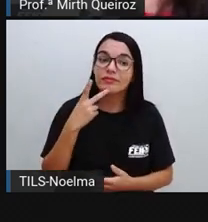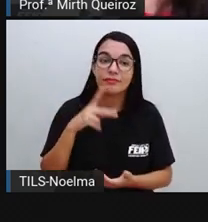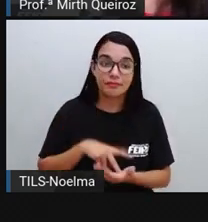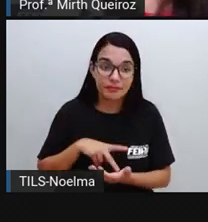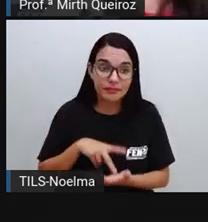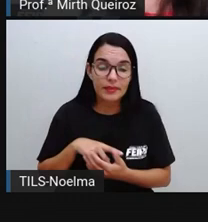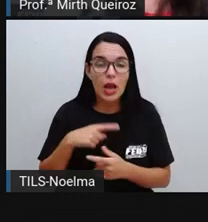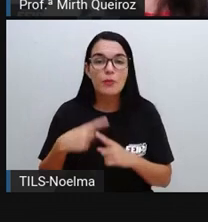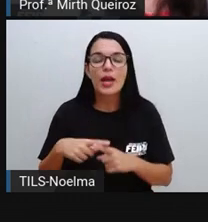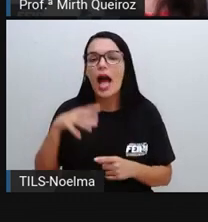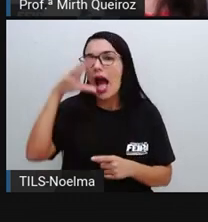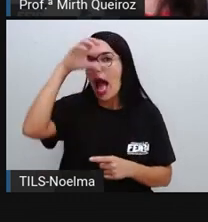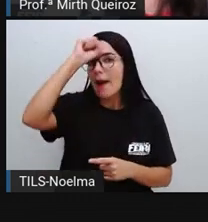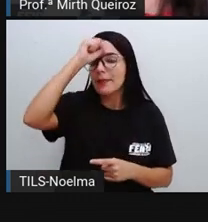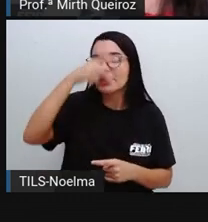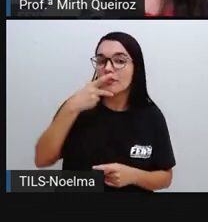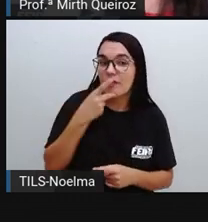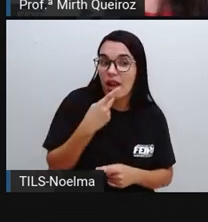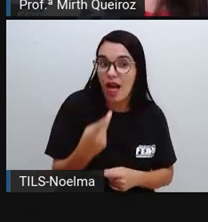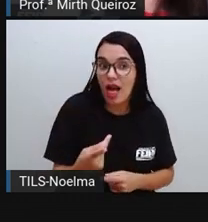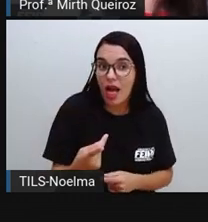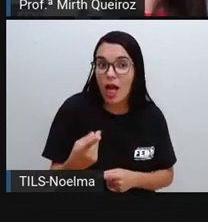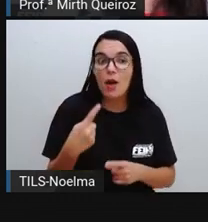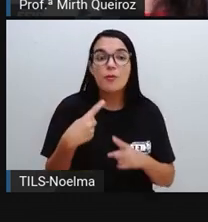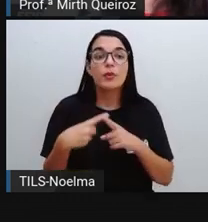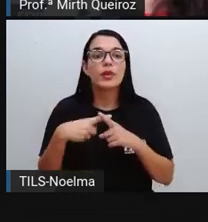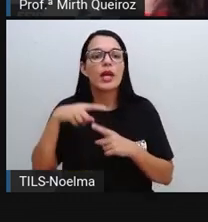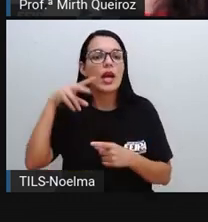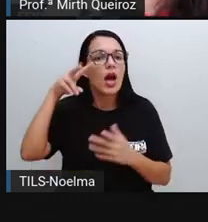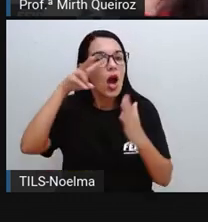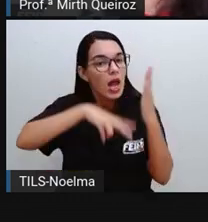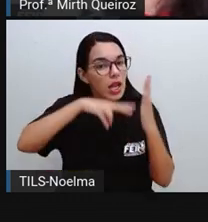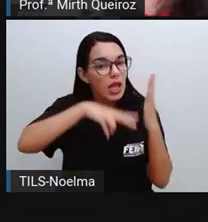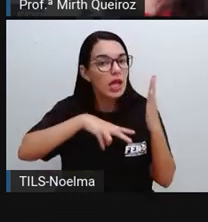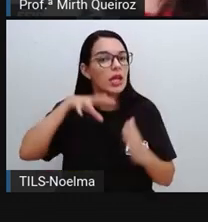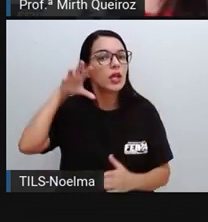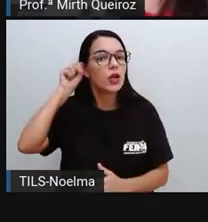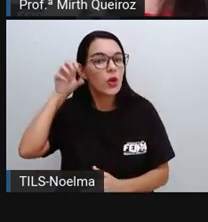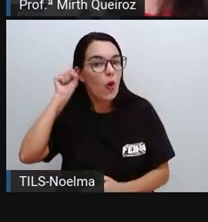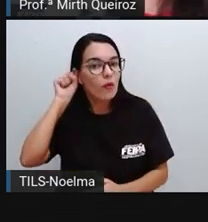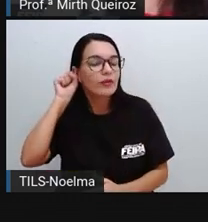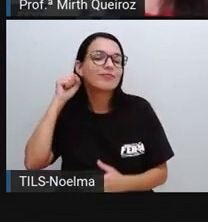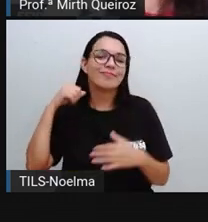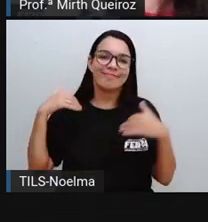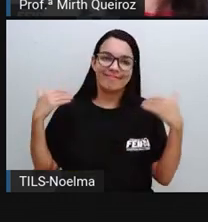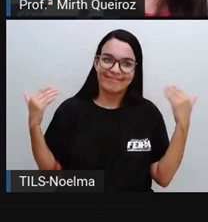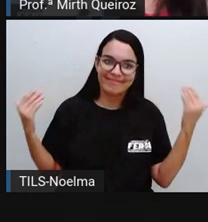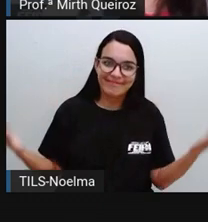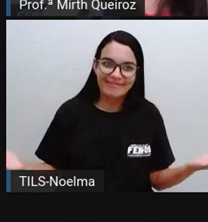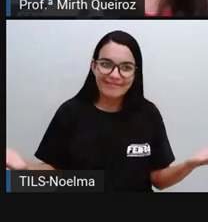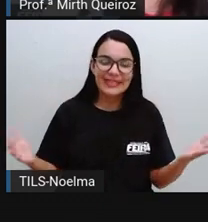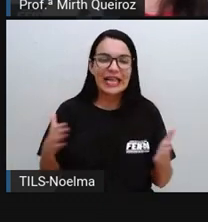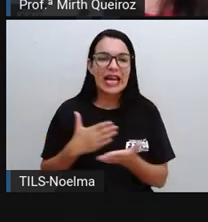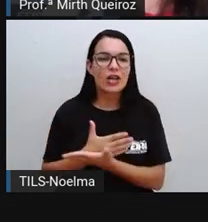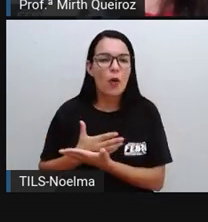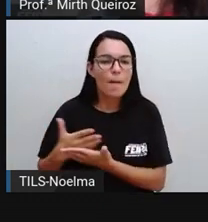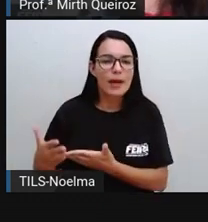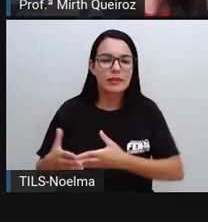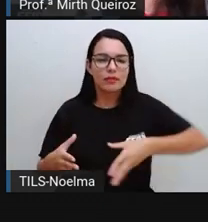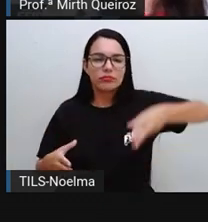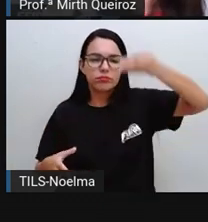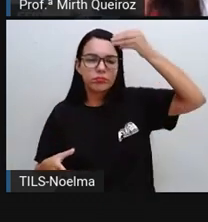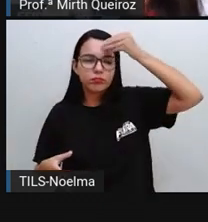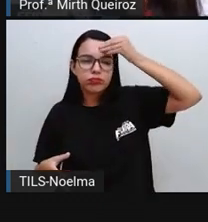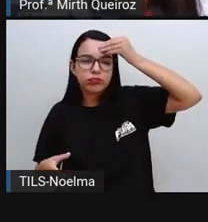gente aprende a falar através da leitura também, né? A gente lê ali, a gente começa a compreender a questão